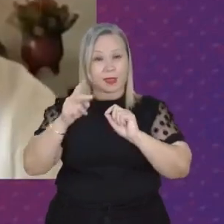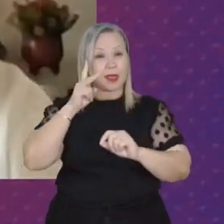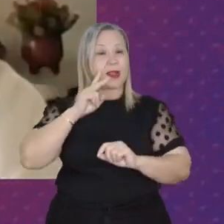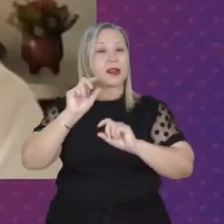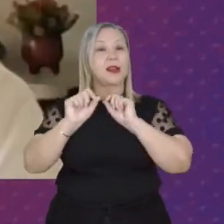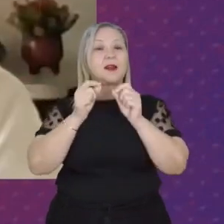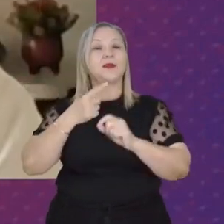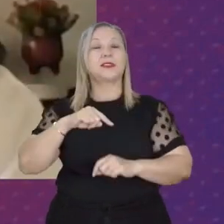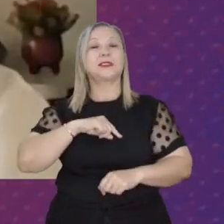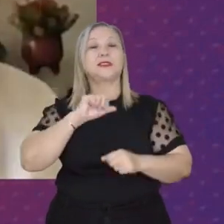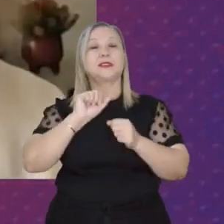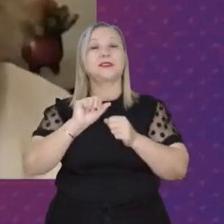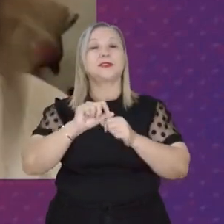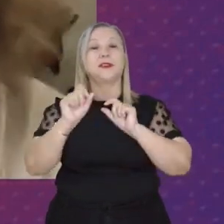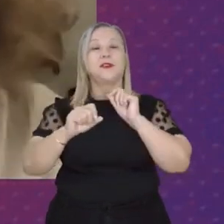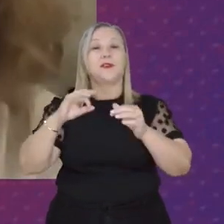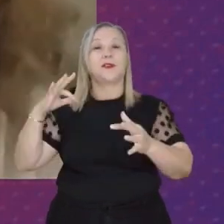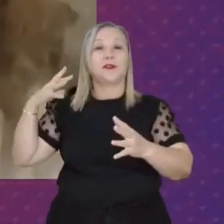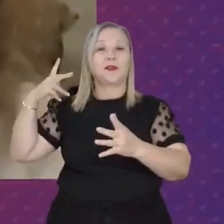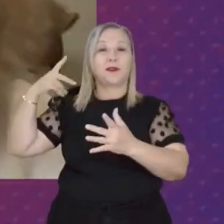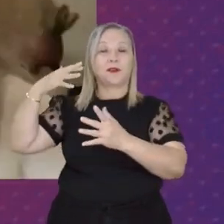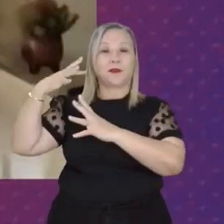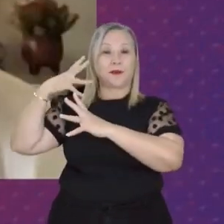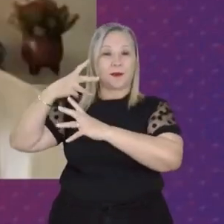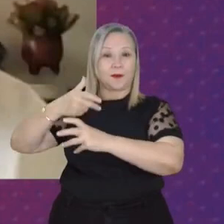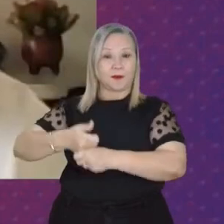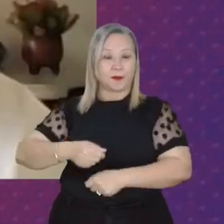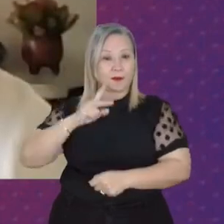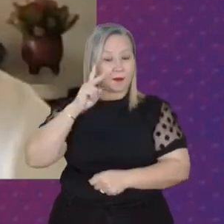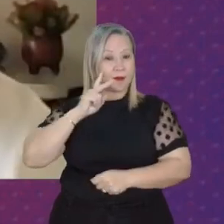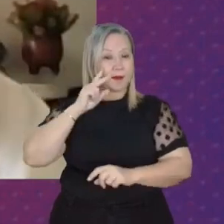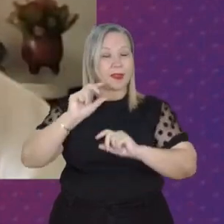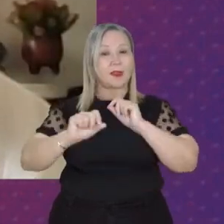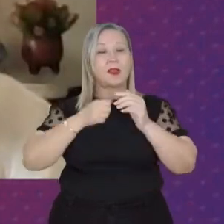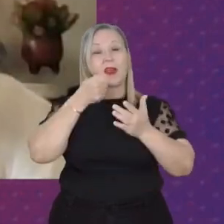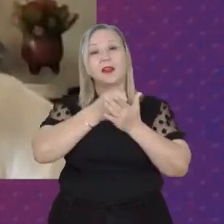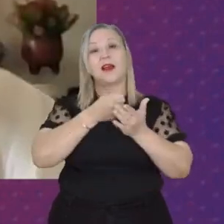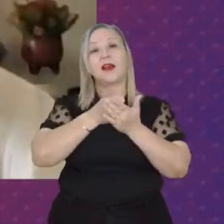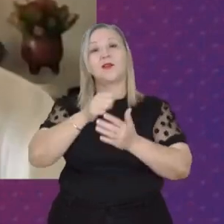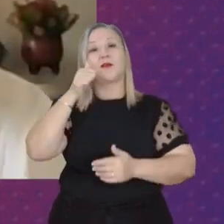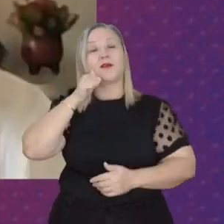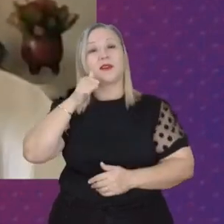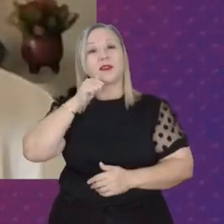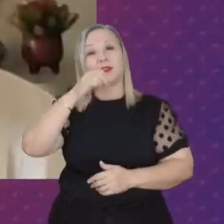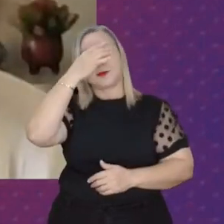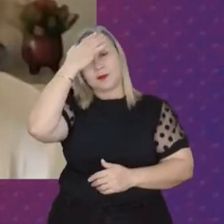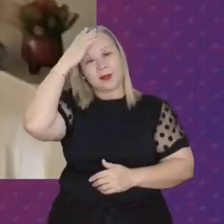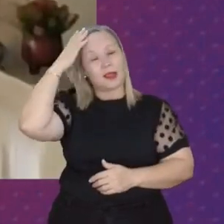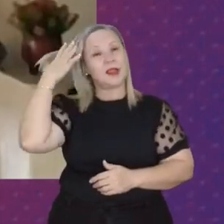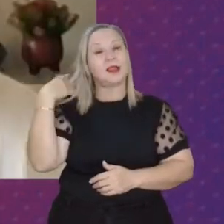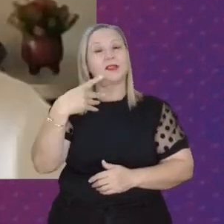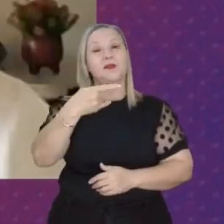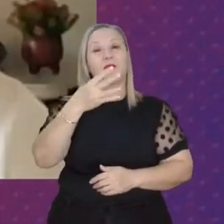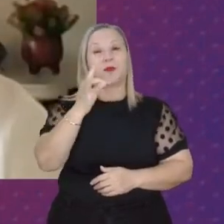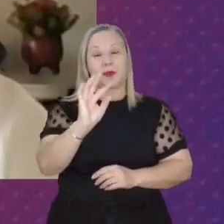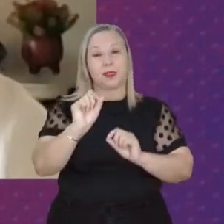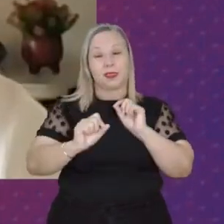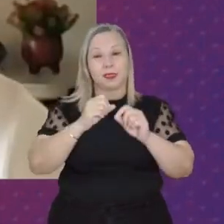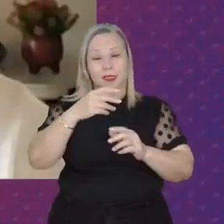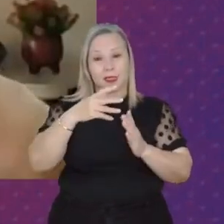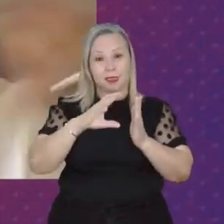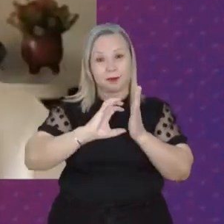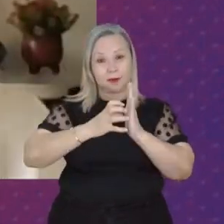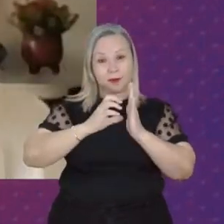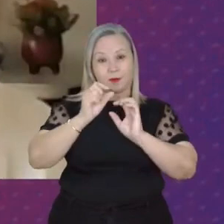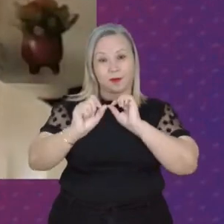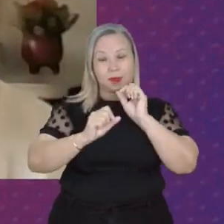que a gente fez uma retrospectiva histórica da luta das mulheres do PT no